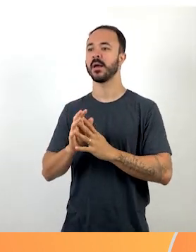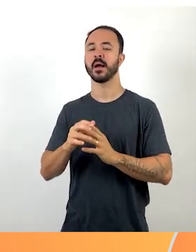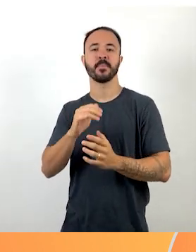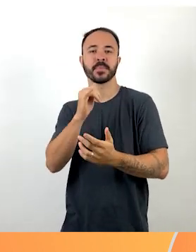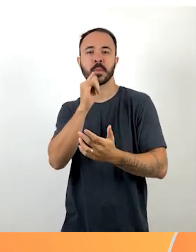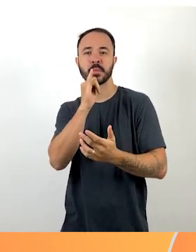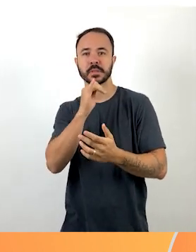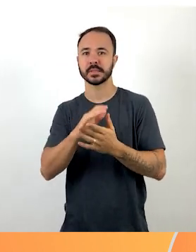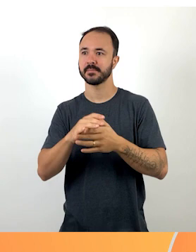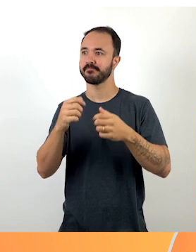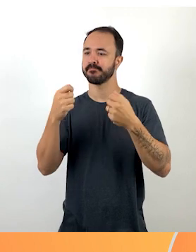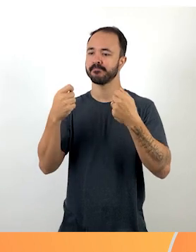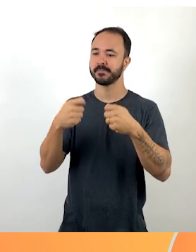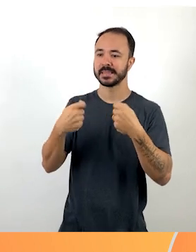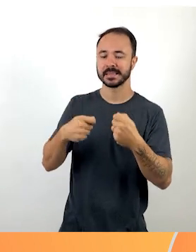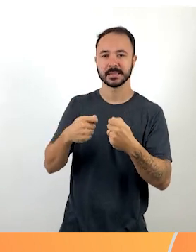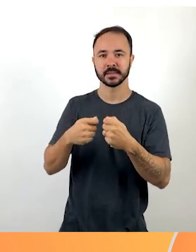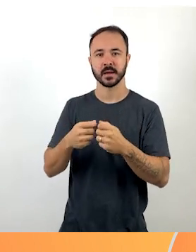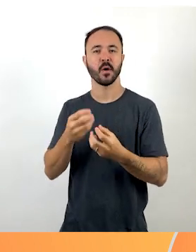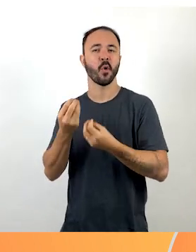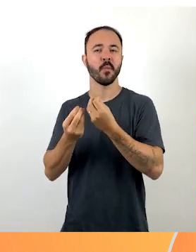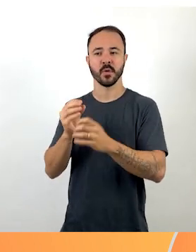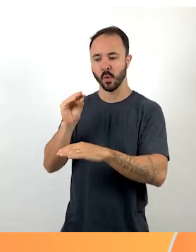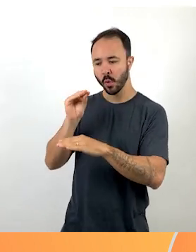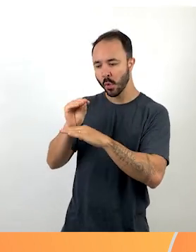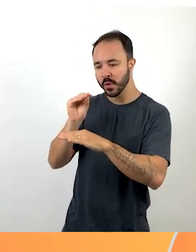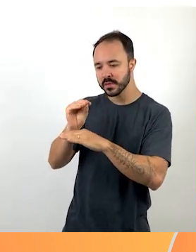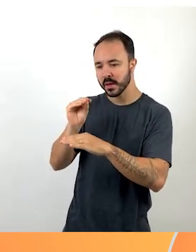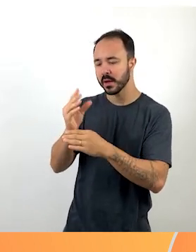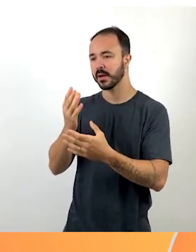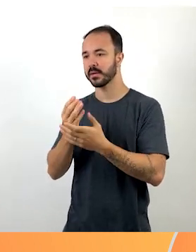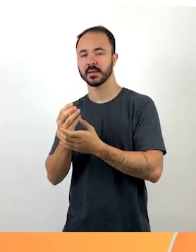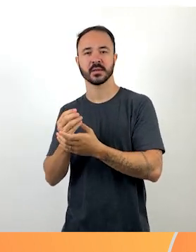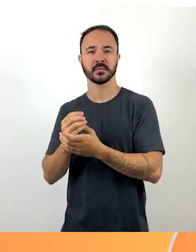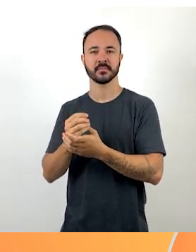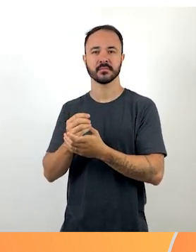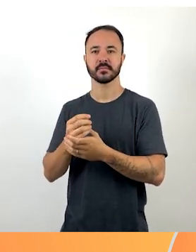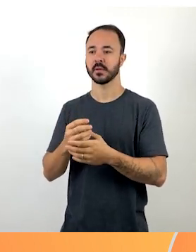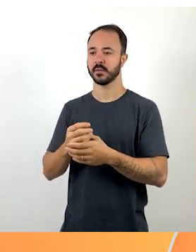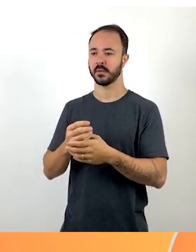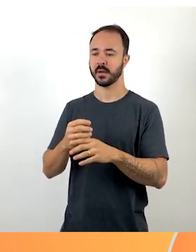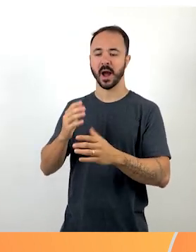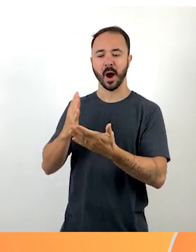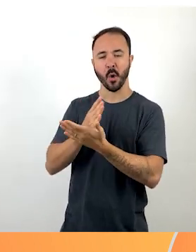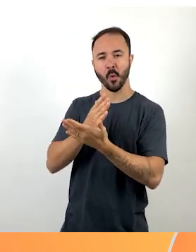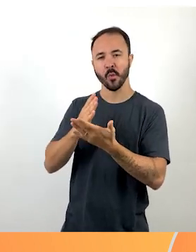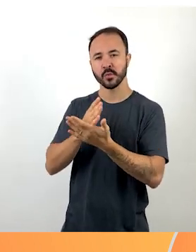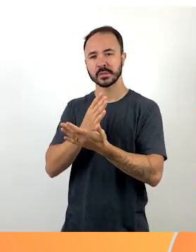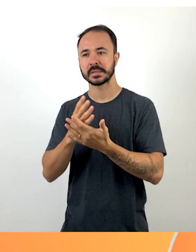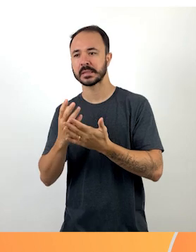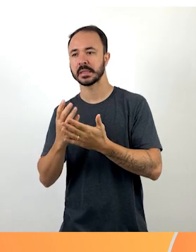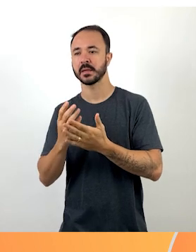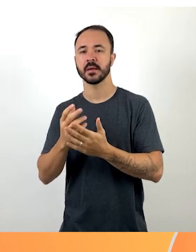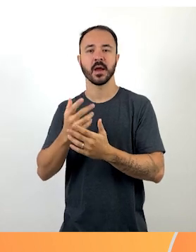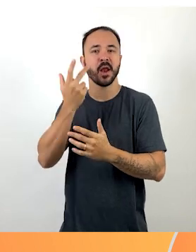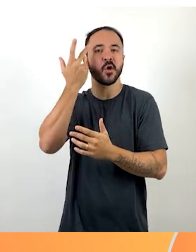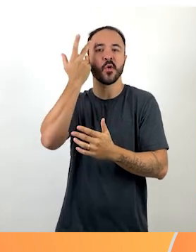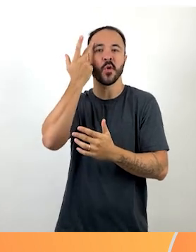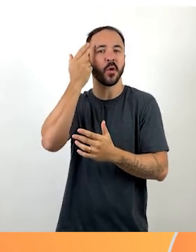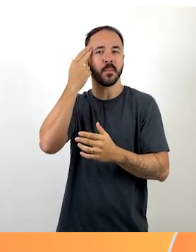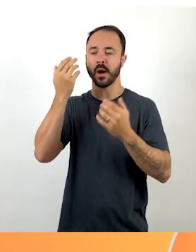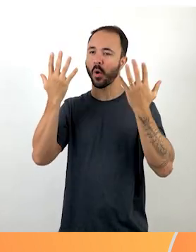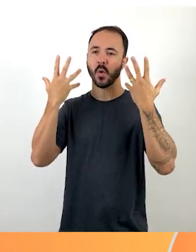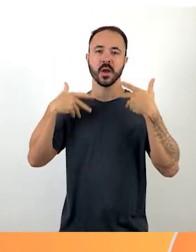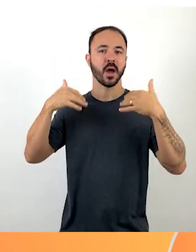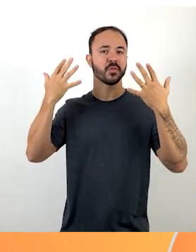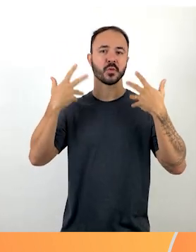gado, entre outros dejetos de animal. Outras ferramentas também que são utilizadas no cultivo são todas naturais, controle de